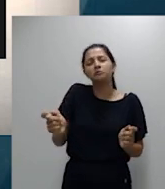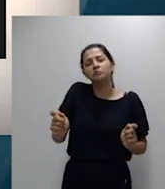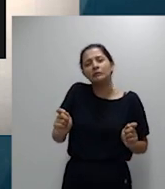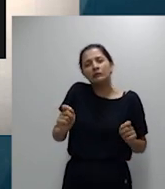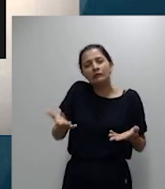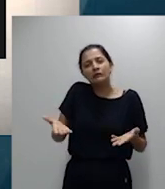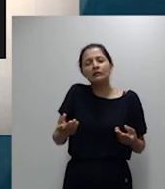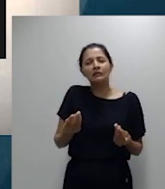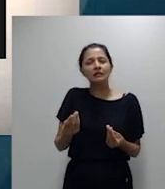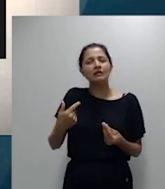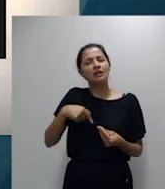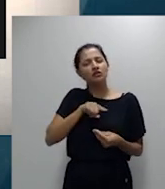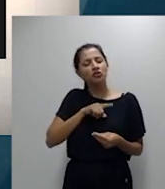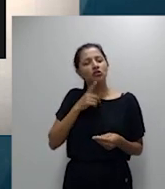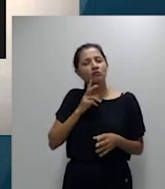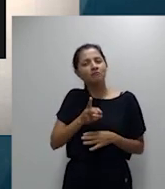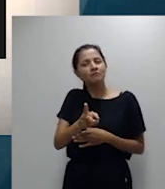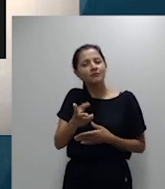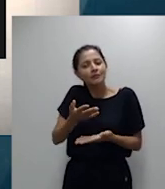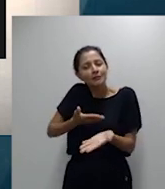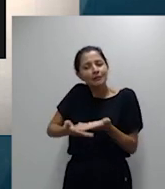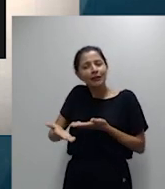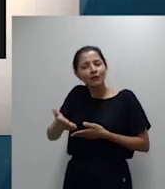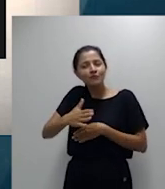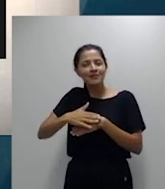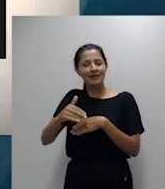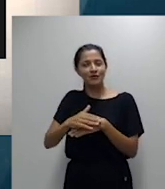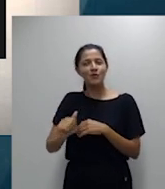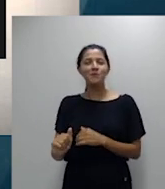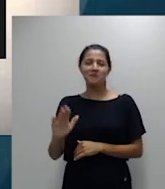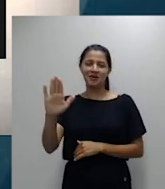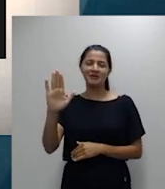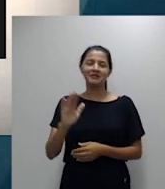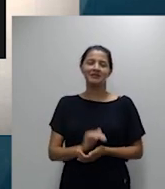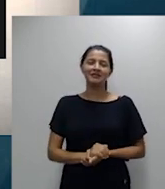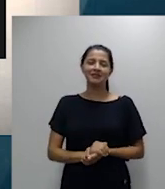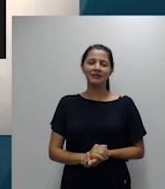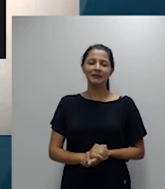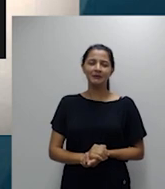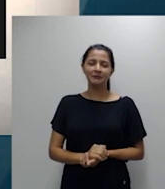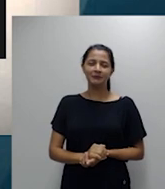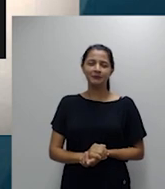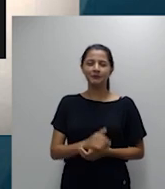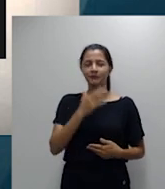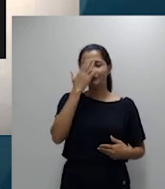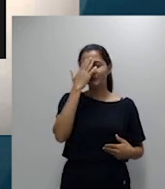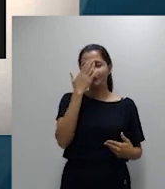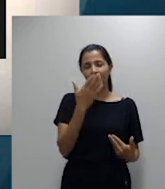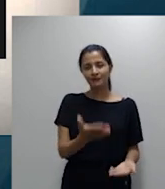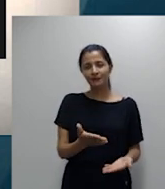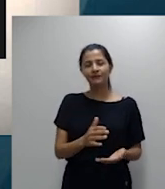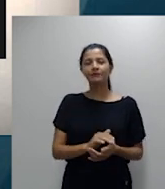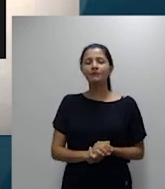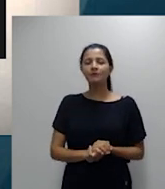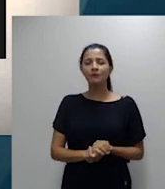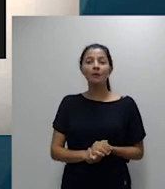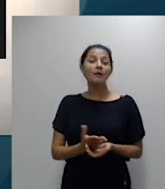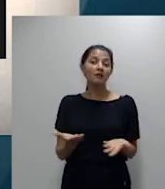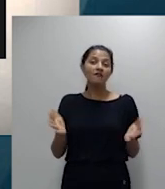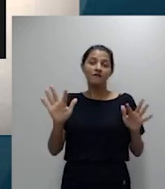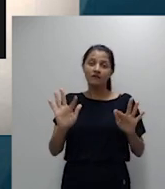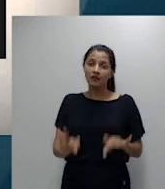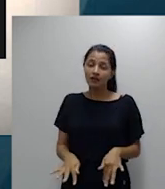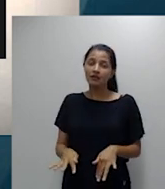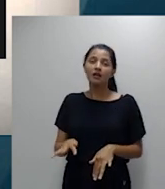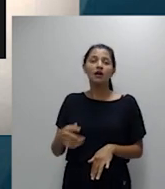né sejamos todos tratados com mais carinho é muito obrigado e para encerrar